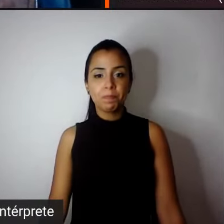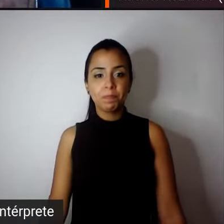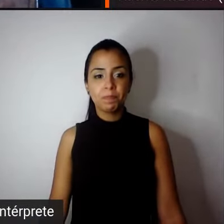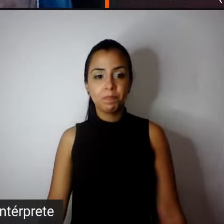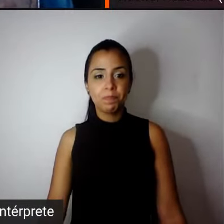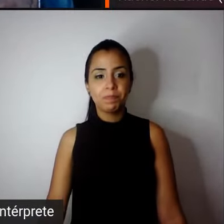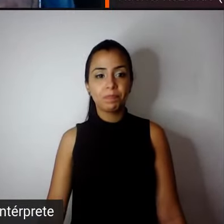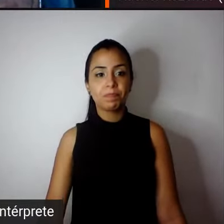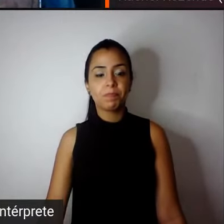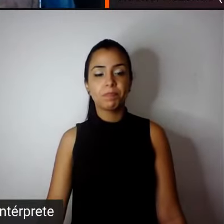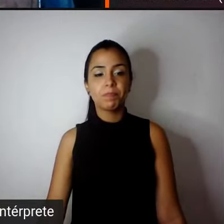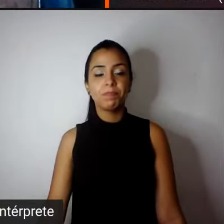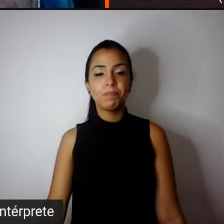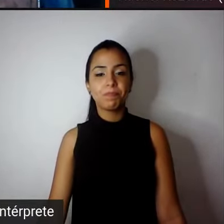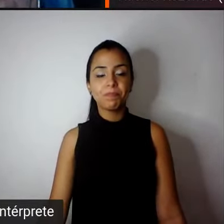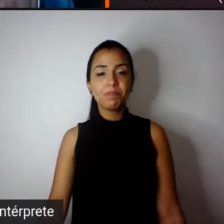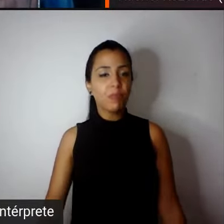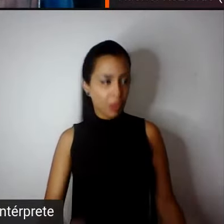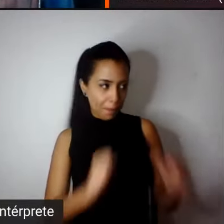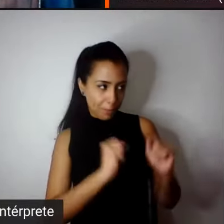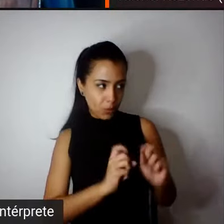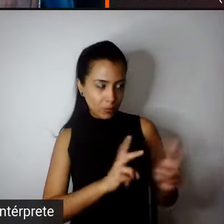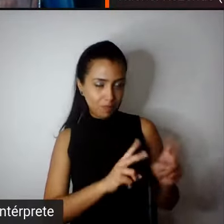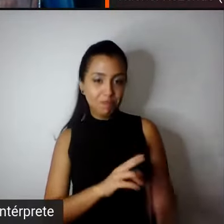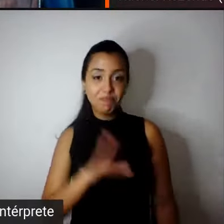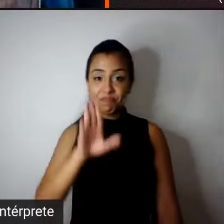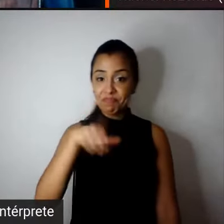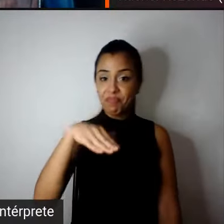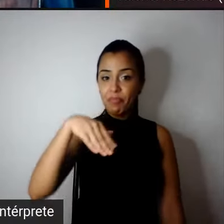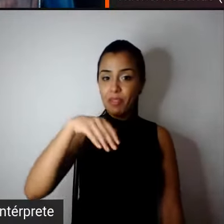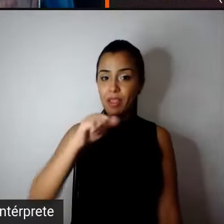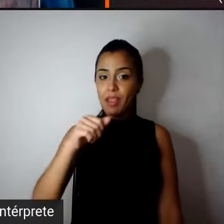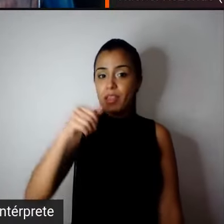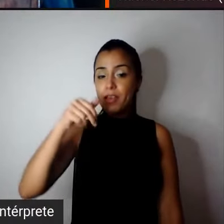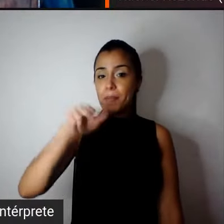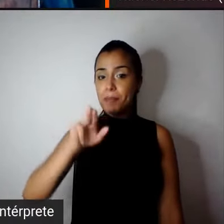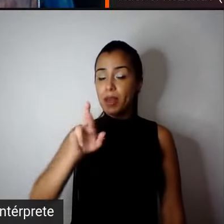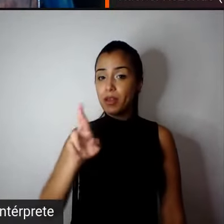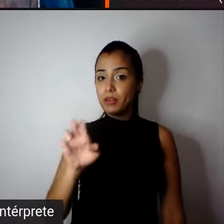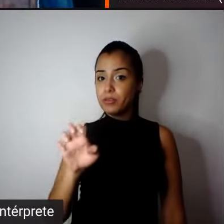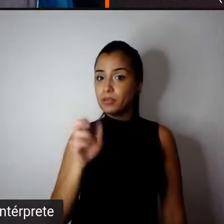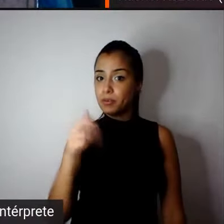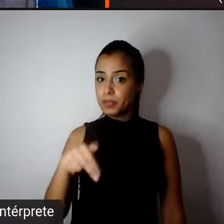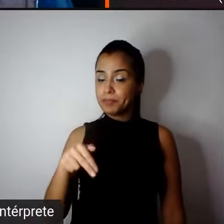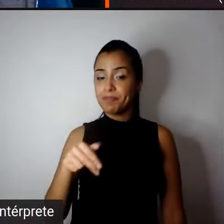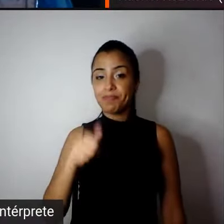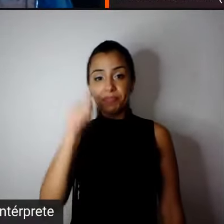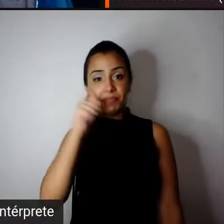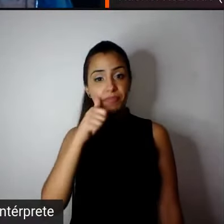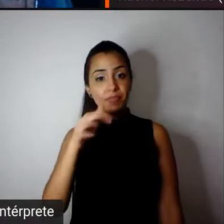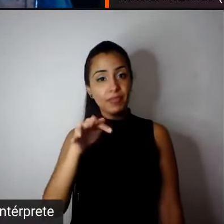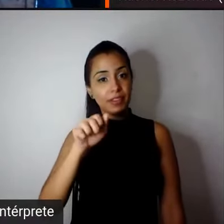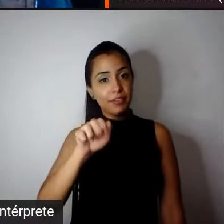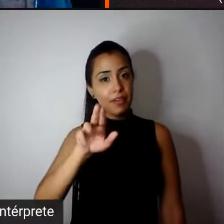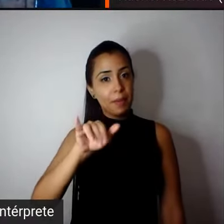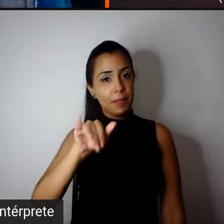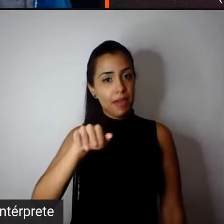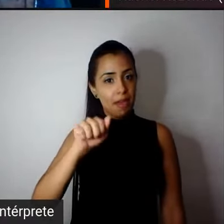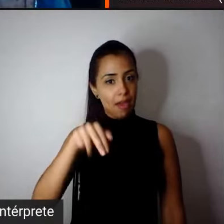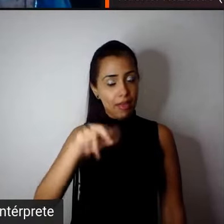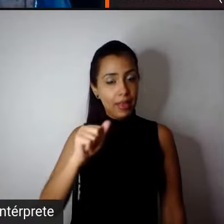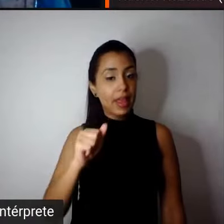Aplicativos. Continuando. A Fabiane Gama gostaria de ouvir você falar um pouco sobre as aproximações e distanciamentos